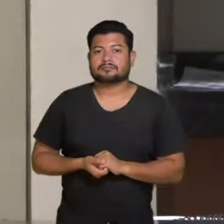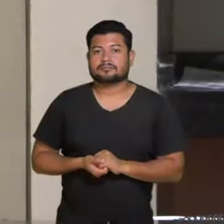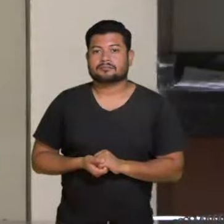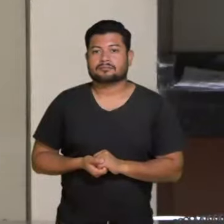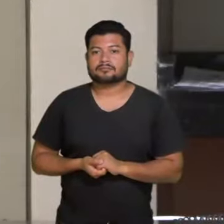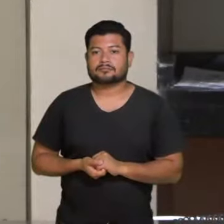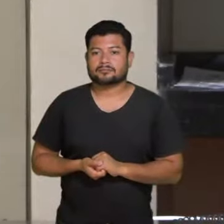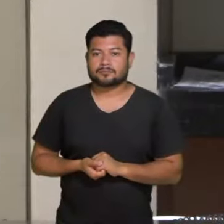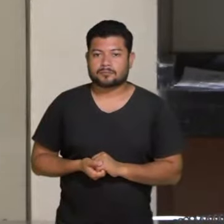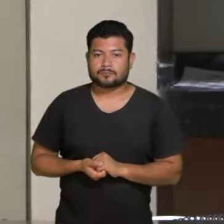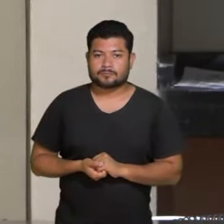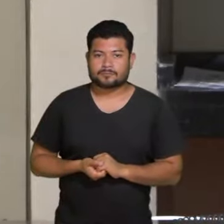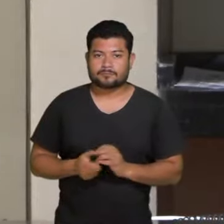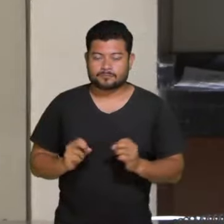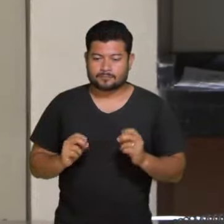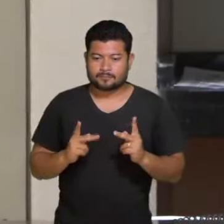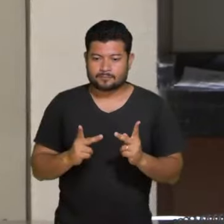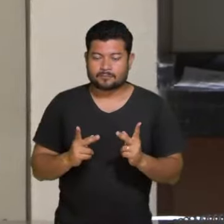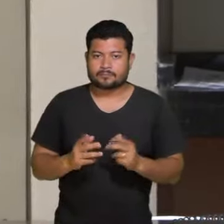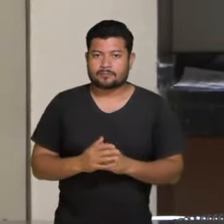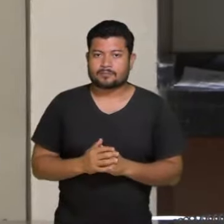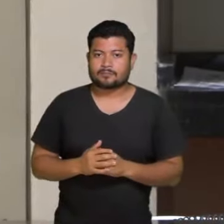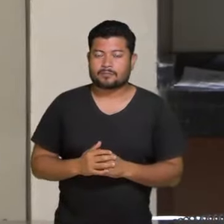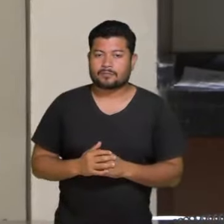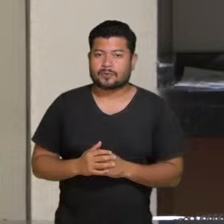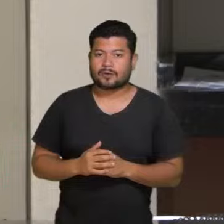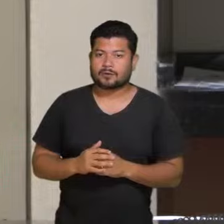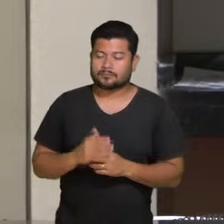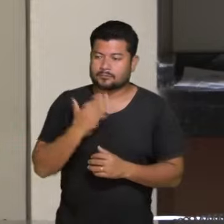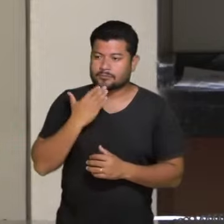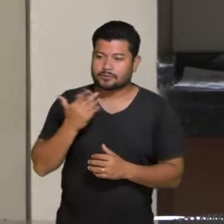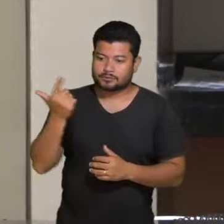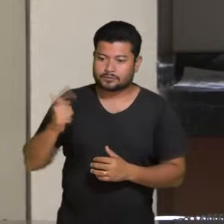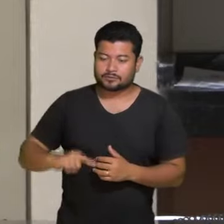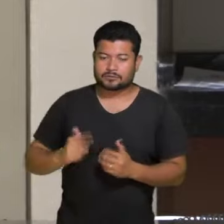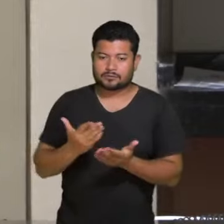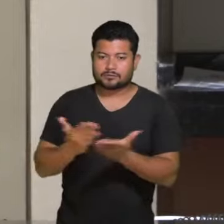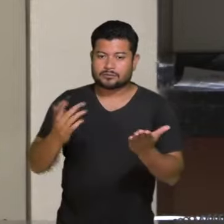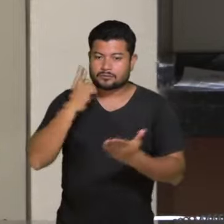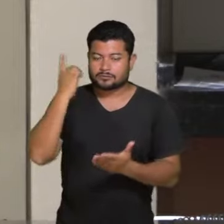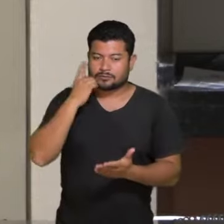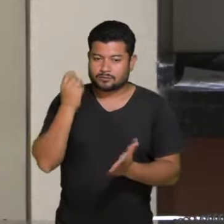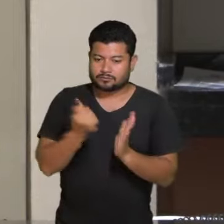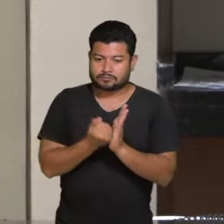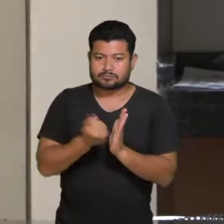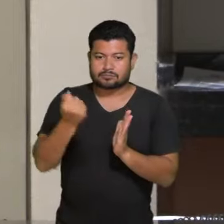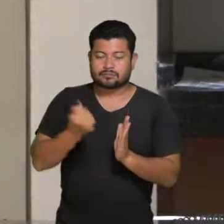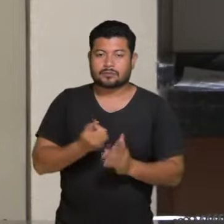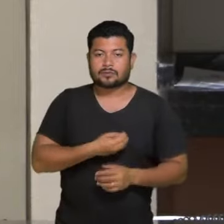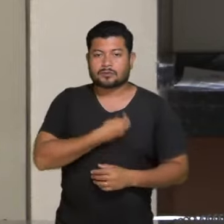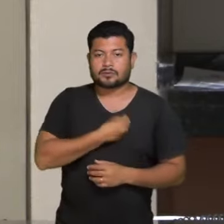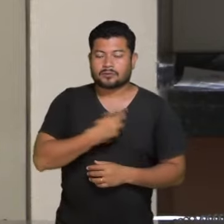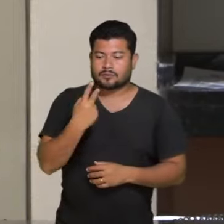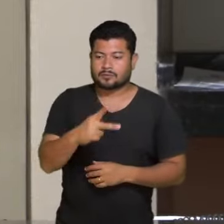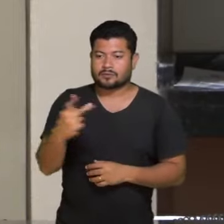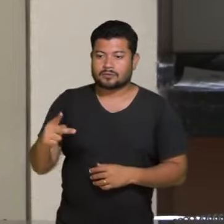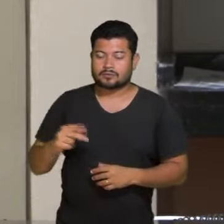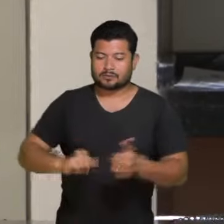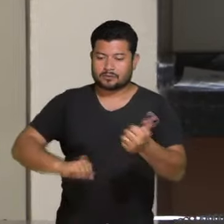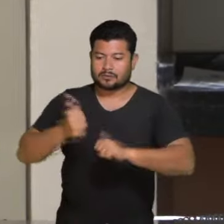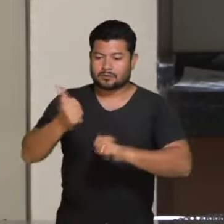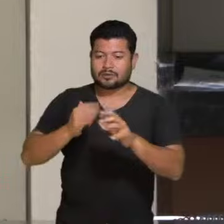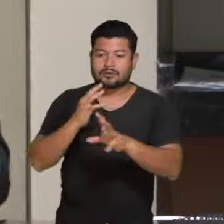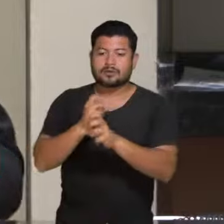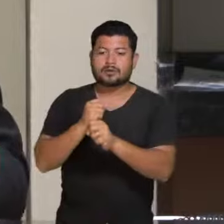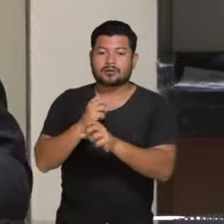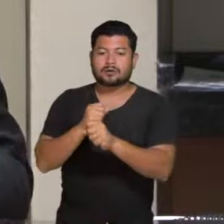Ok, deputado. Solicito aos senhores deputados que registrem suas presenças para que possamos analisar o quórum.